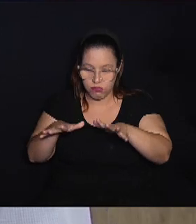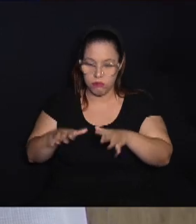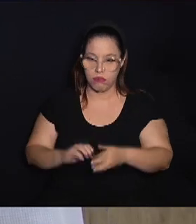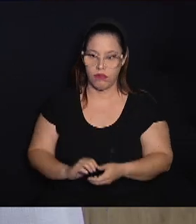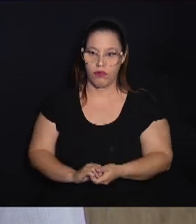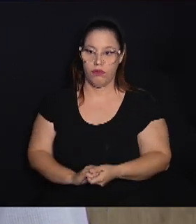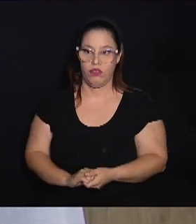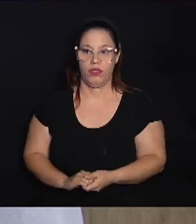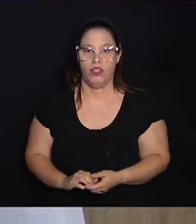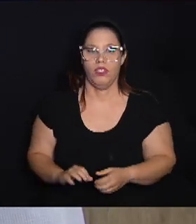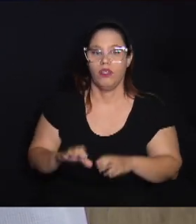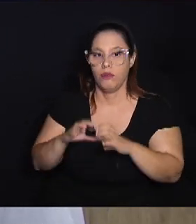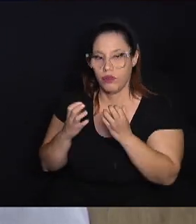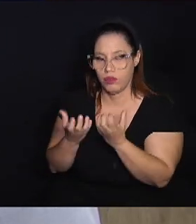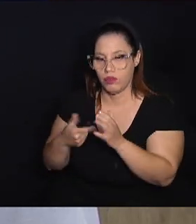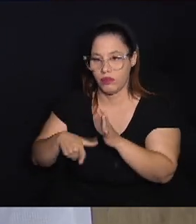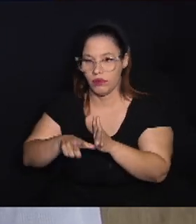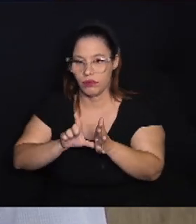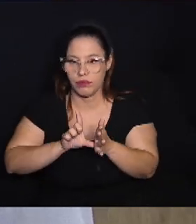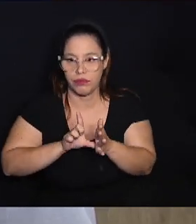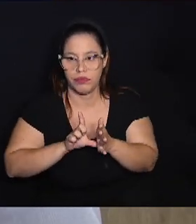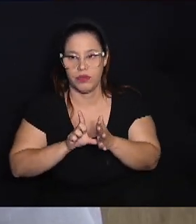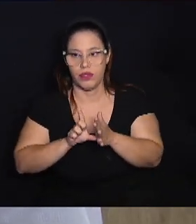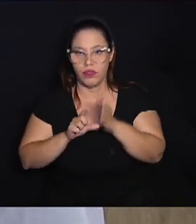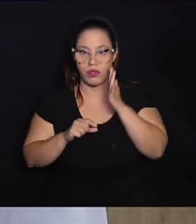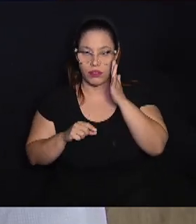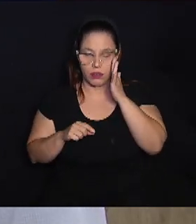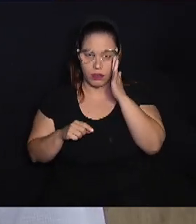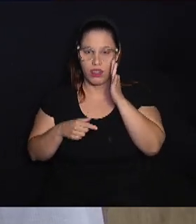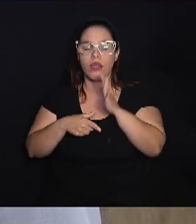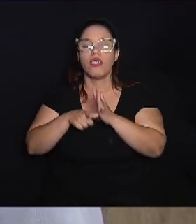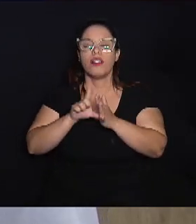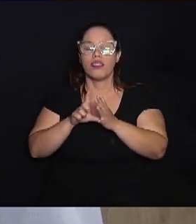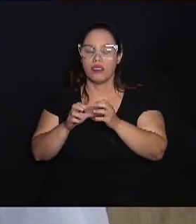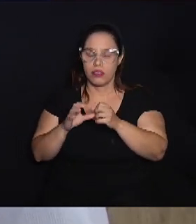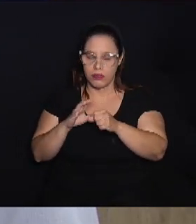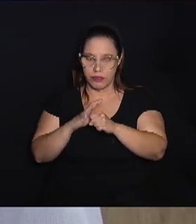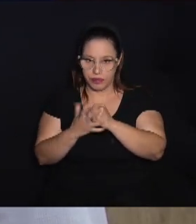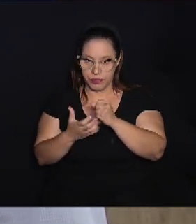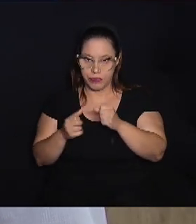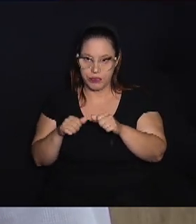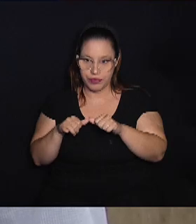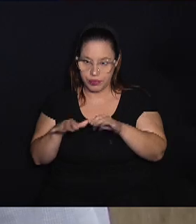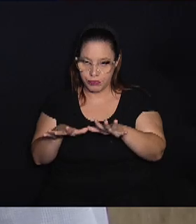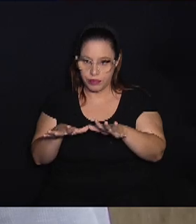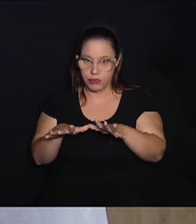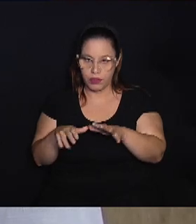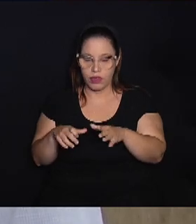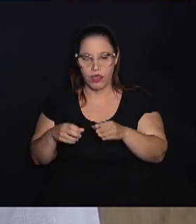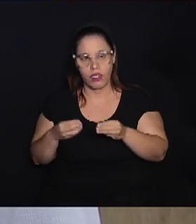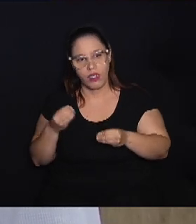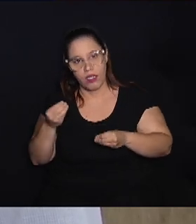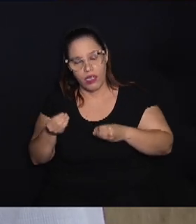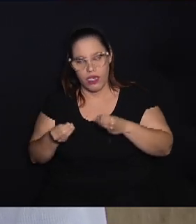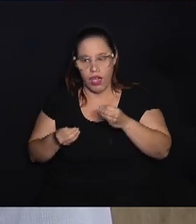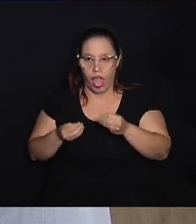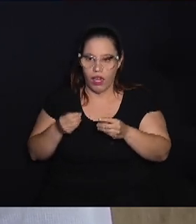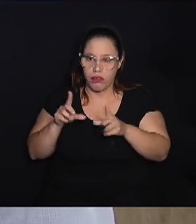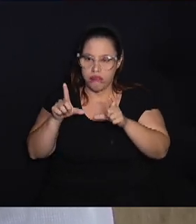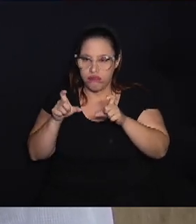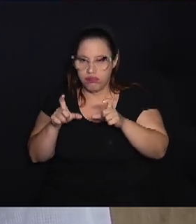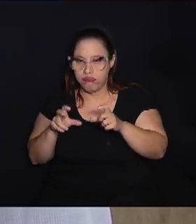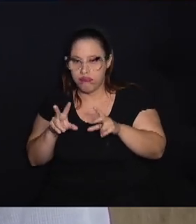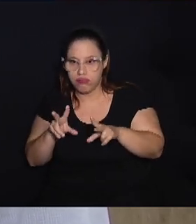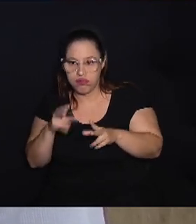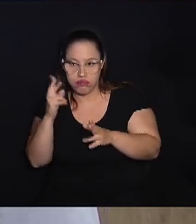comissão anteriormente aqui na Câmara, em outra legislatura, antes da pandemia. Então, cada uma é uma fotografia, um registro de um momento. E, com certeza, no